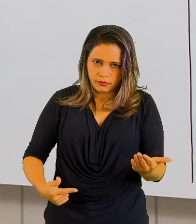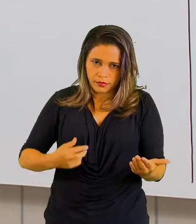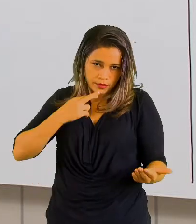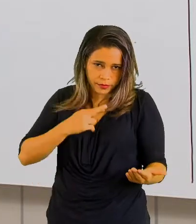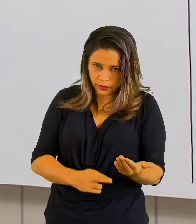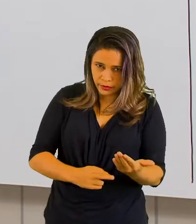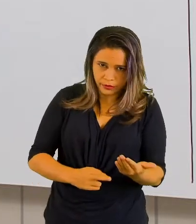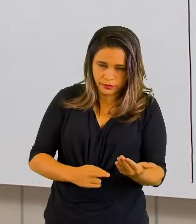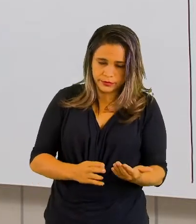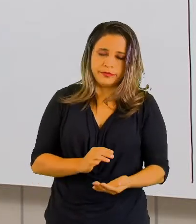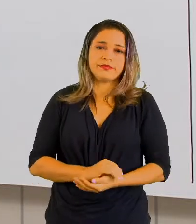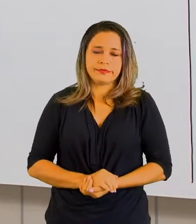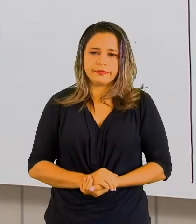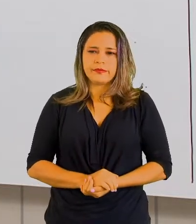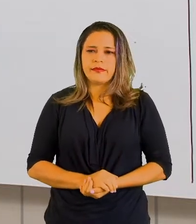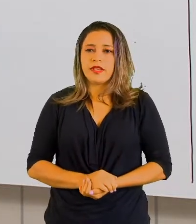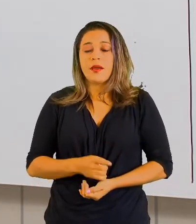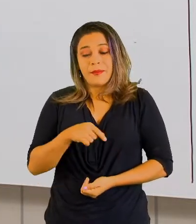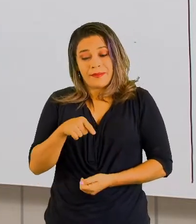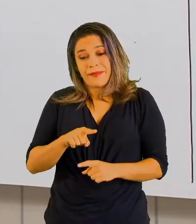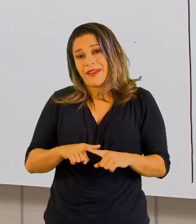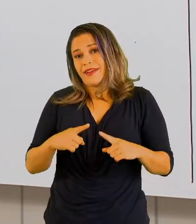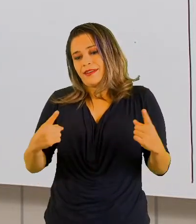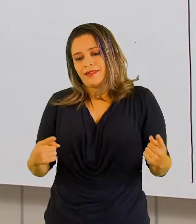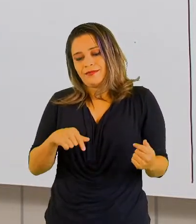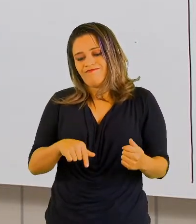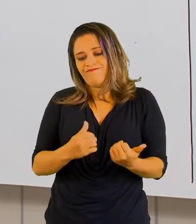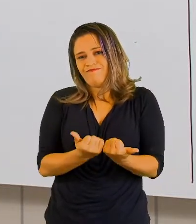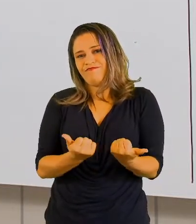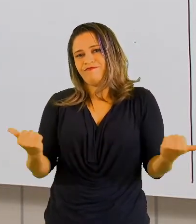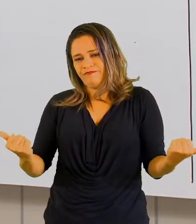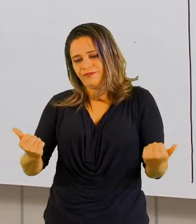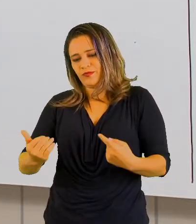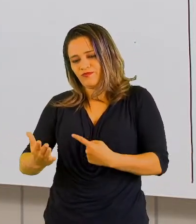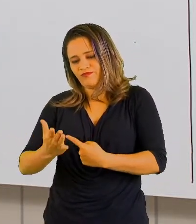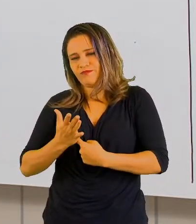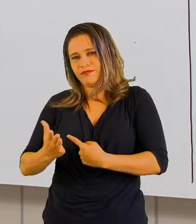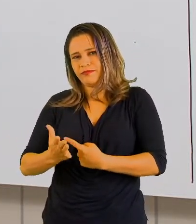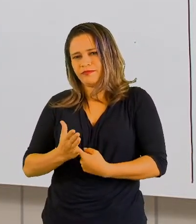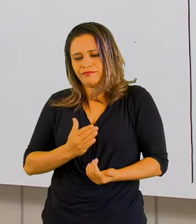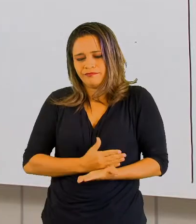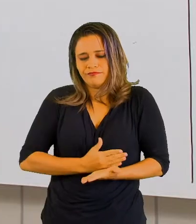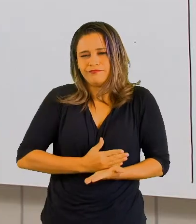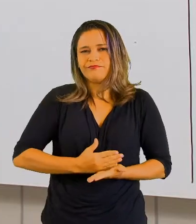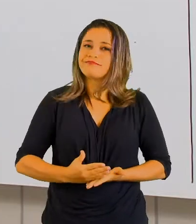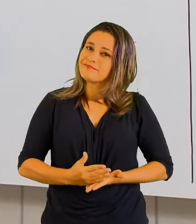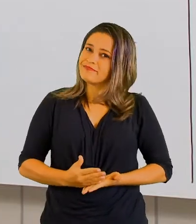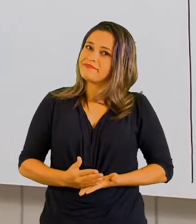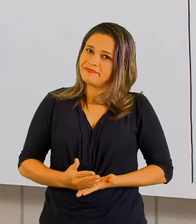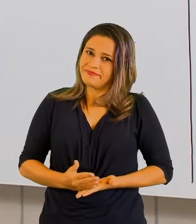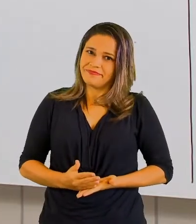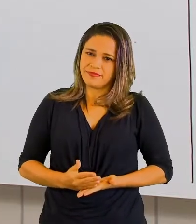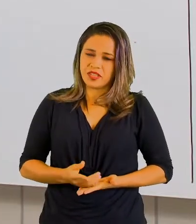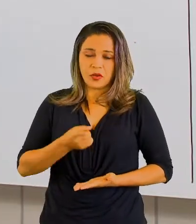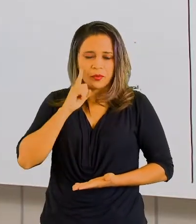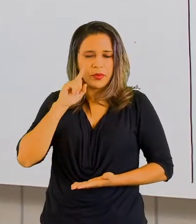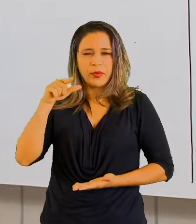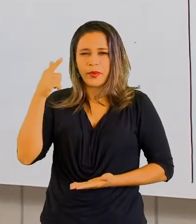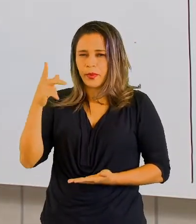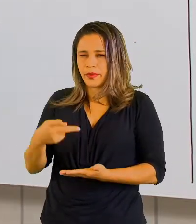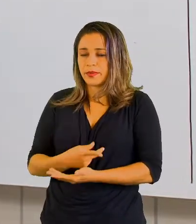Mas ele nos ajuda a entender nos passos iniciais. Vamos ver o que acontece ali naquele outro exemplo.